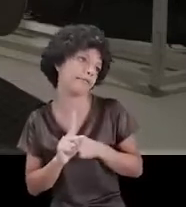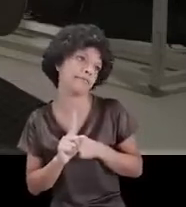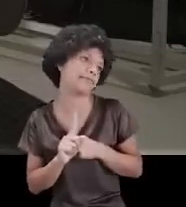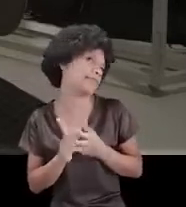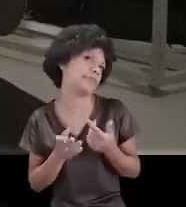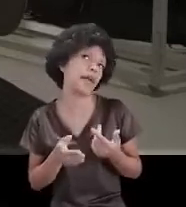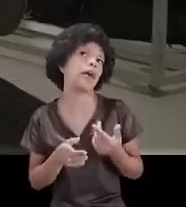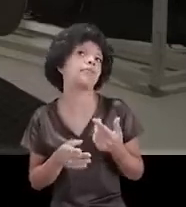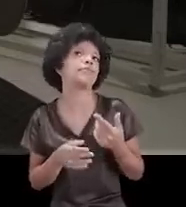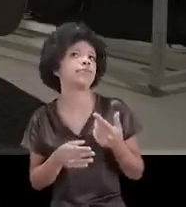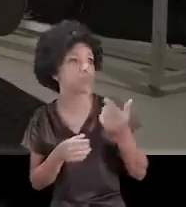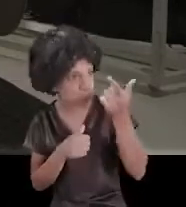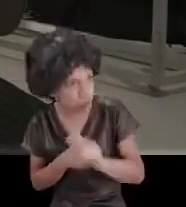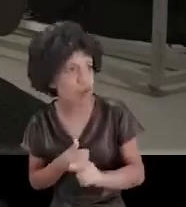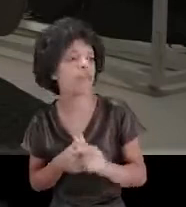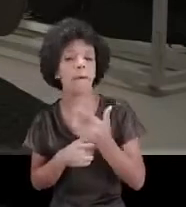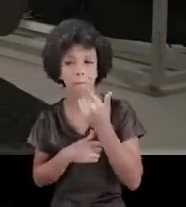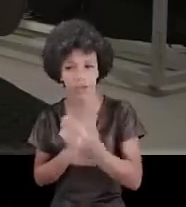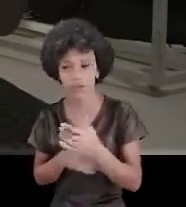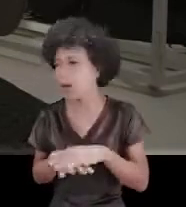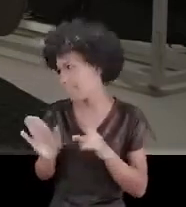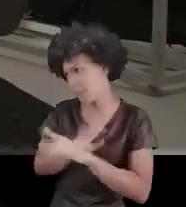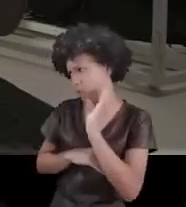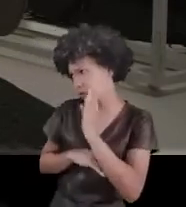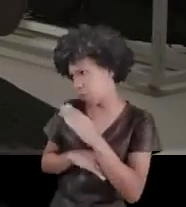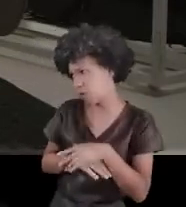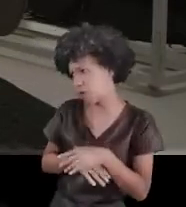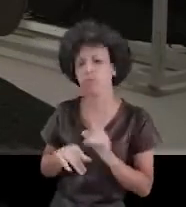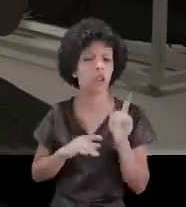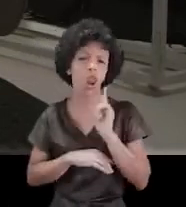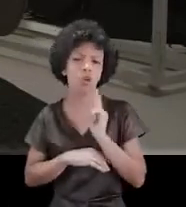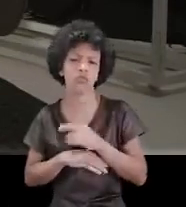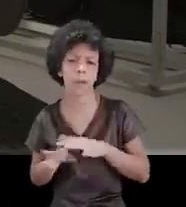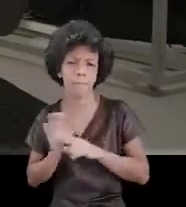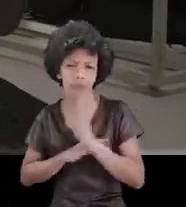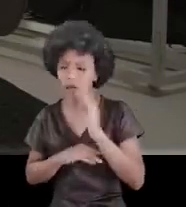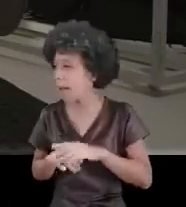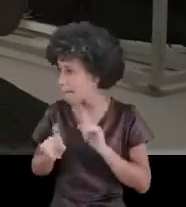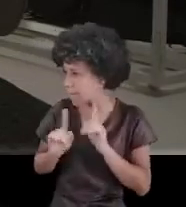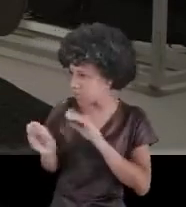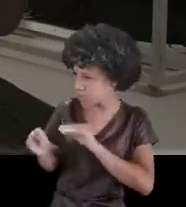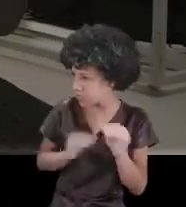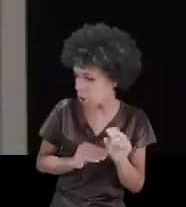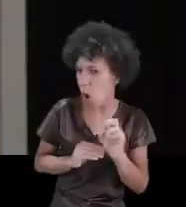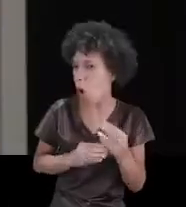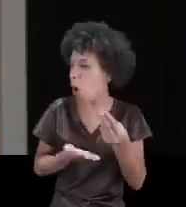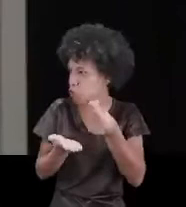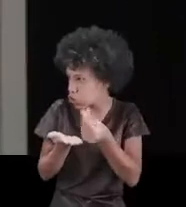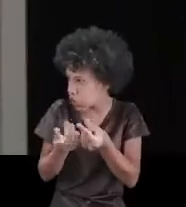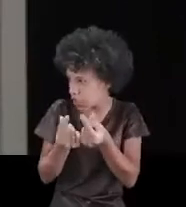processo novamente aí você tem que abrir um outro processo lógico aqui é só perguntar é transferência você sai com a grana na mão